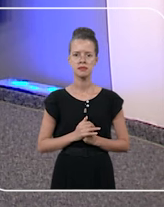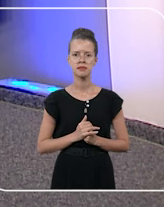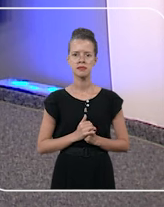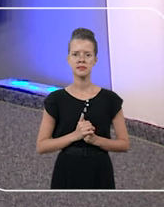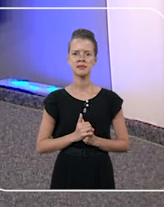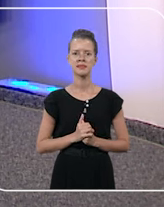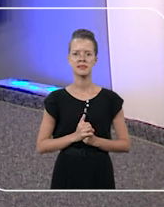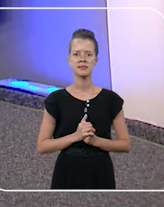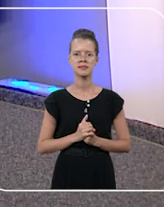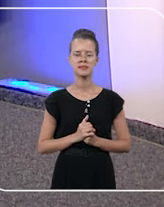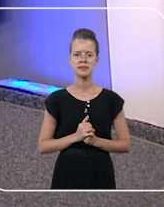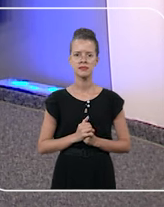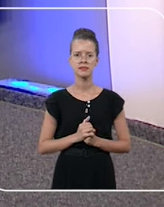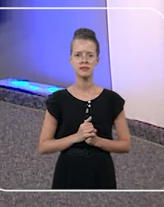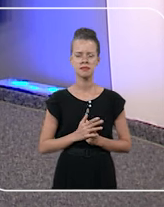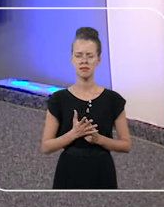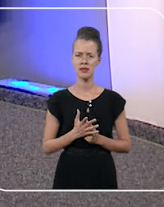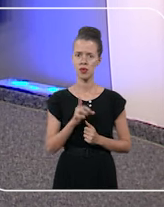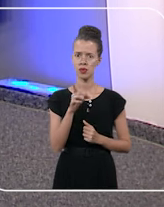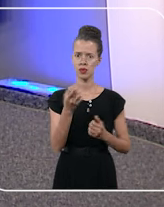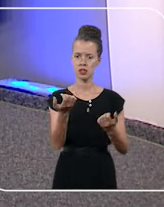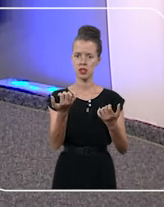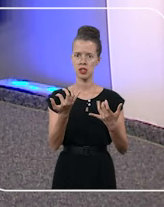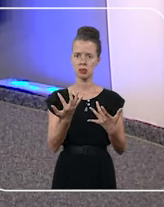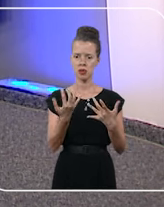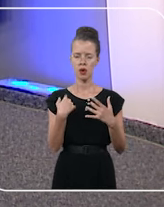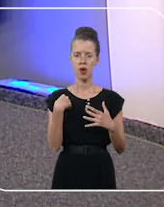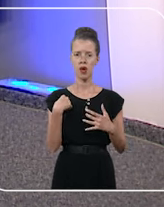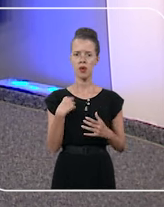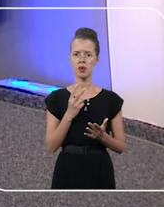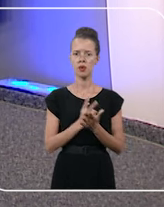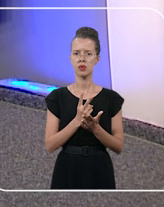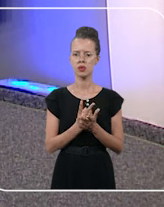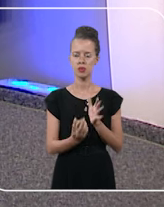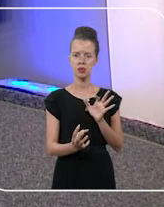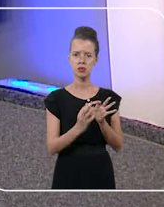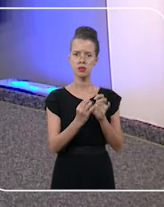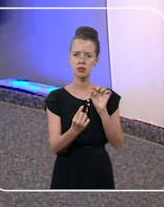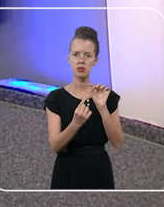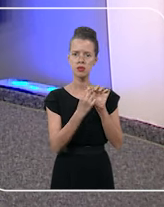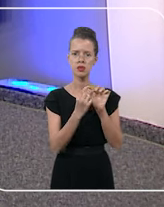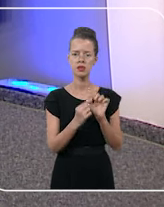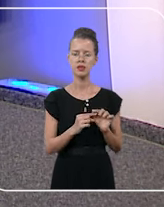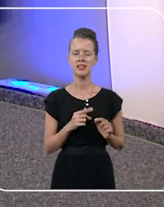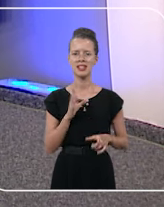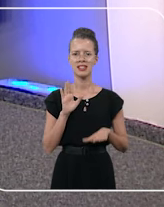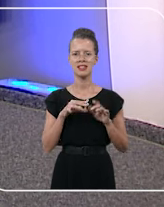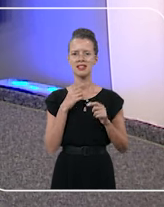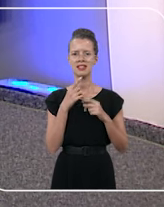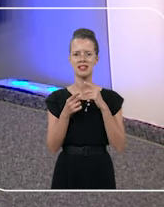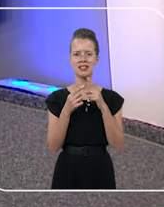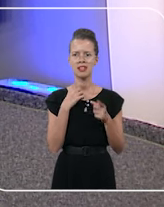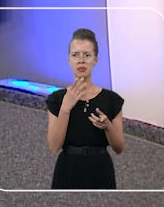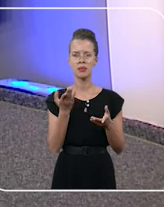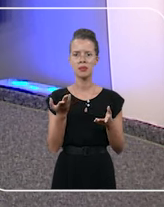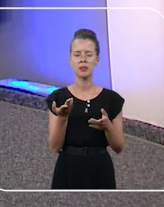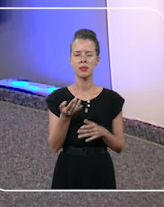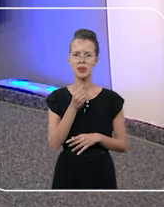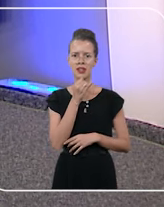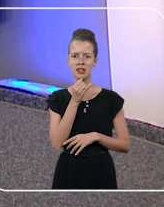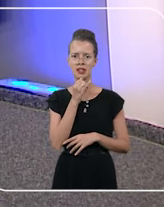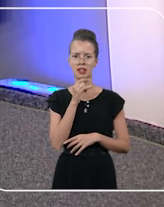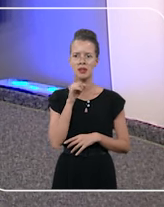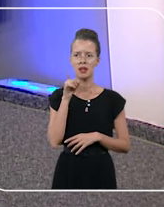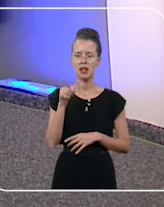gancho do que você falou, professora Natália, me veio uma dúvida no caso da hipossuficiência técnica, digamos assim, né, do paciente. Porque